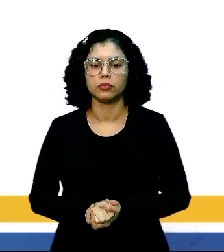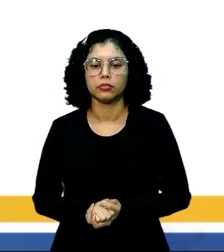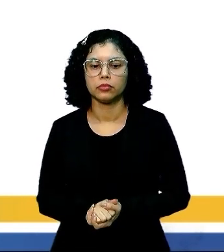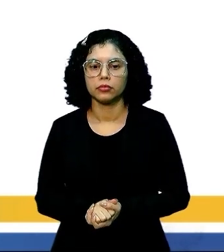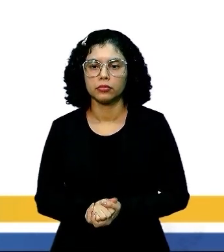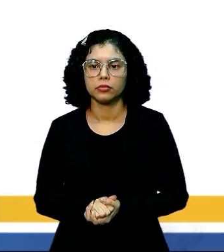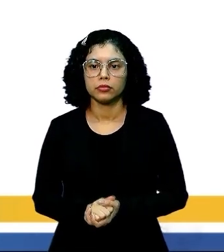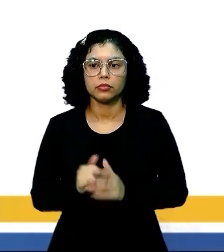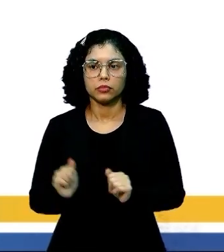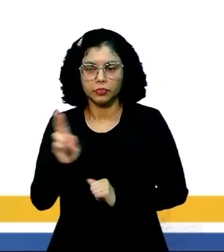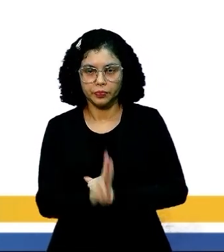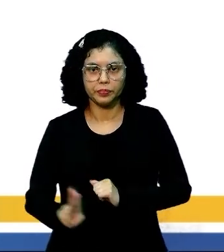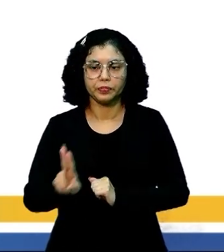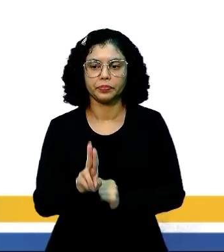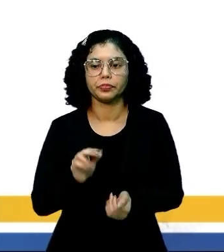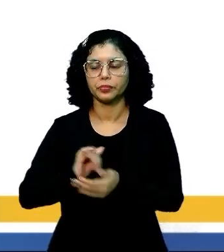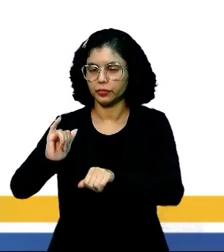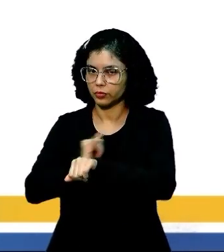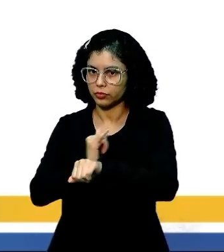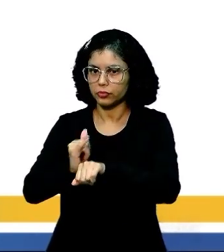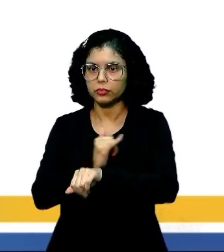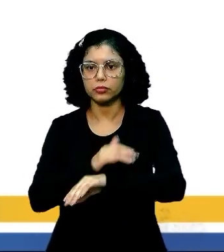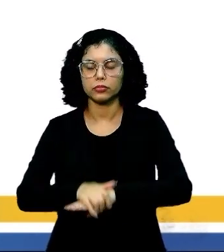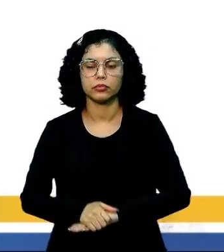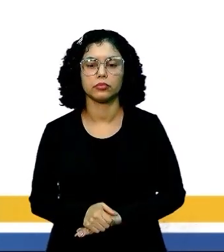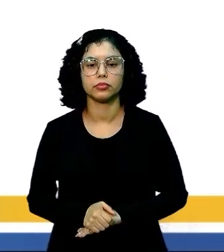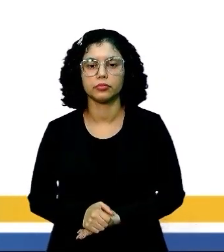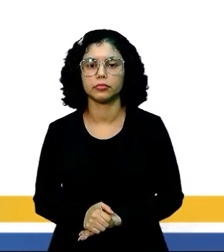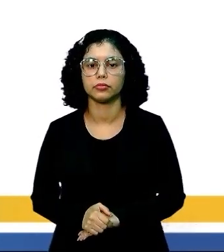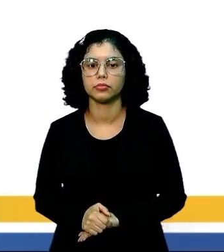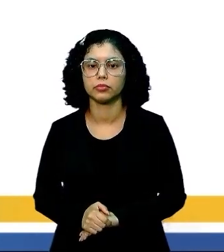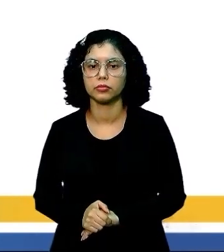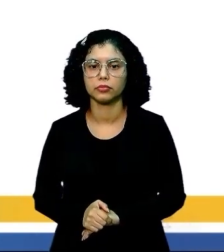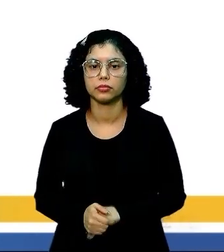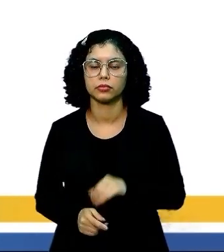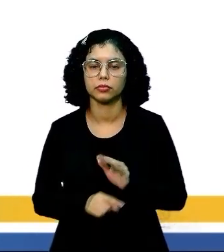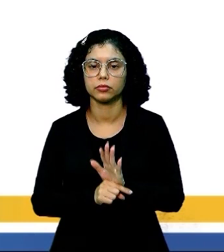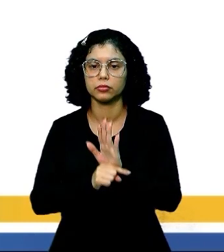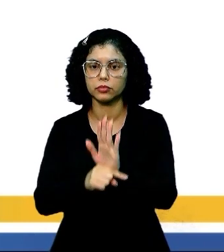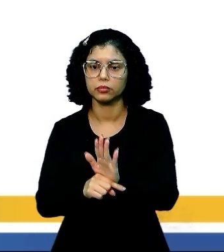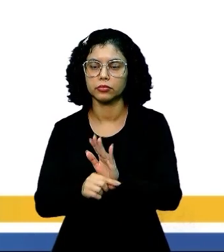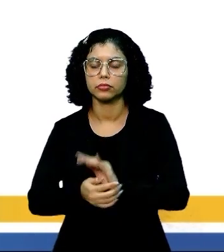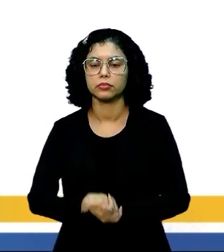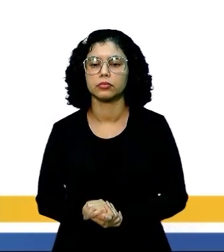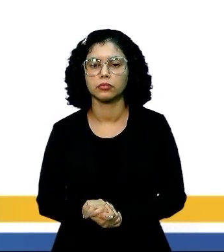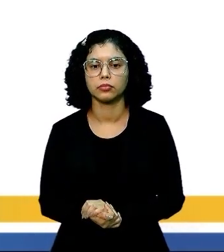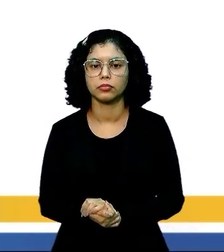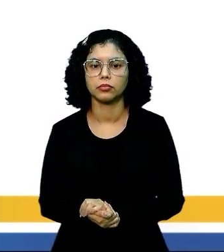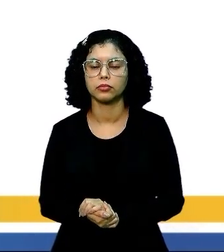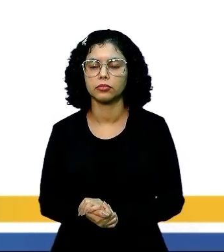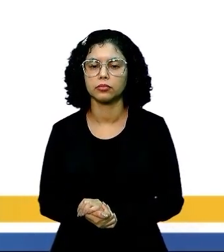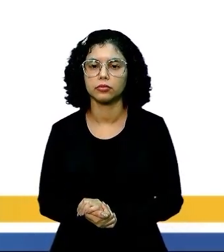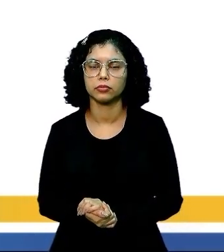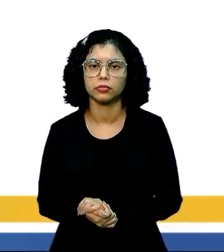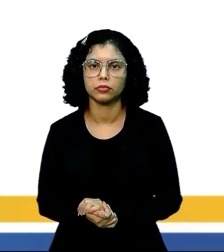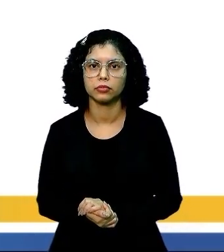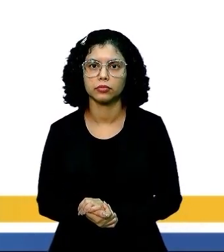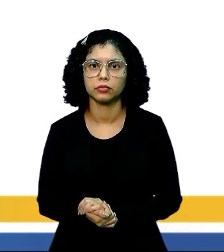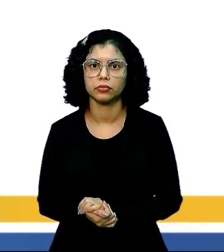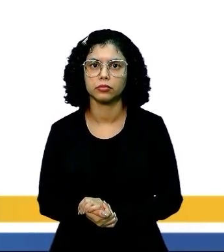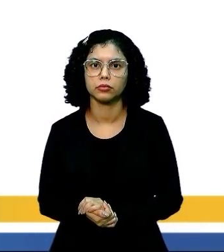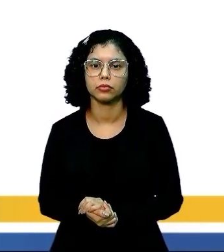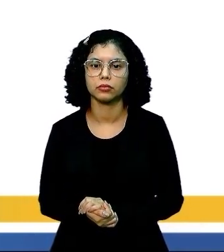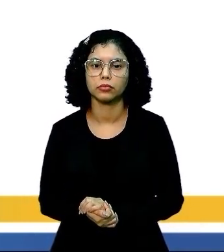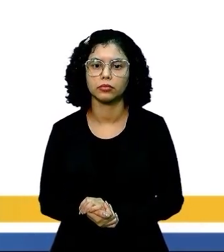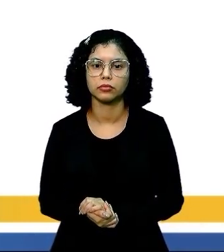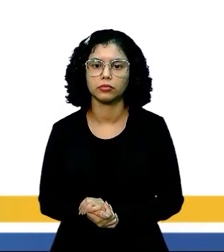habilidades aí que eu posso usar, né, algumas estratégias. Então, mostrar antecipação e predicação é você, né, é justamente